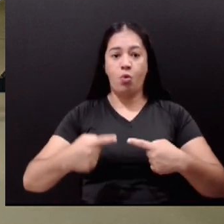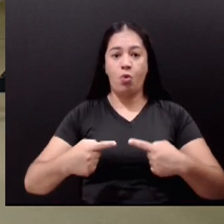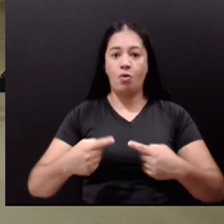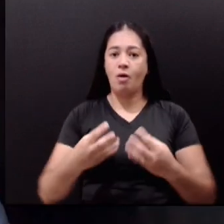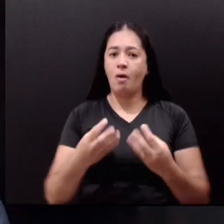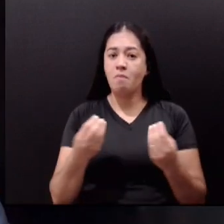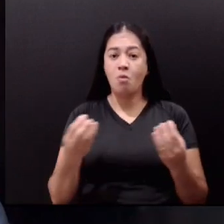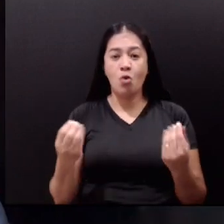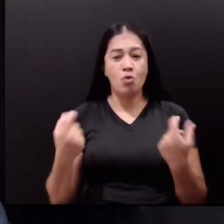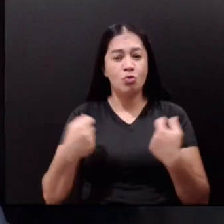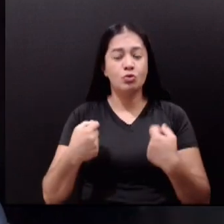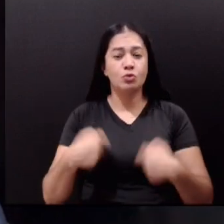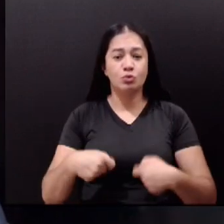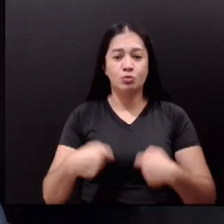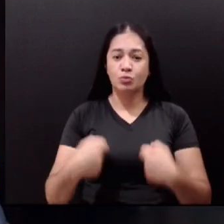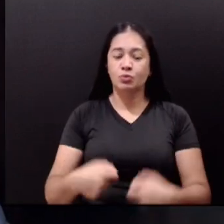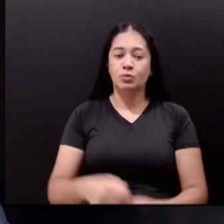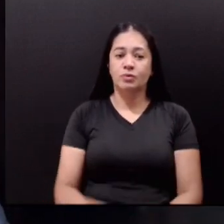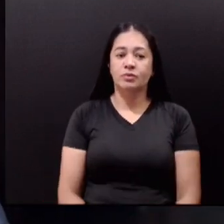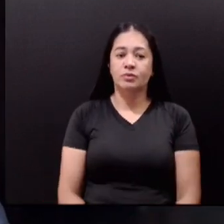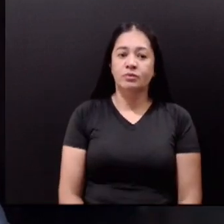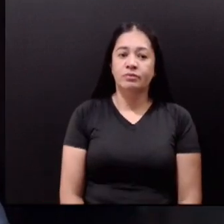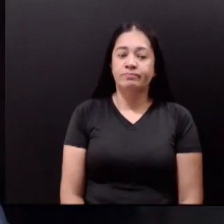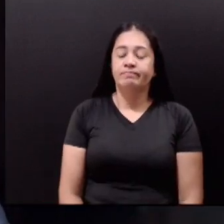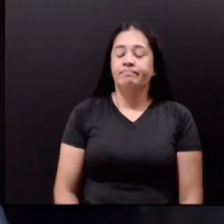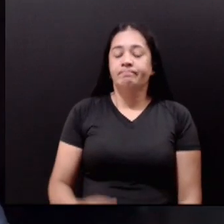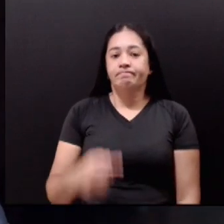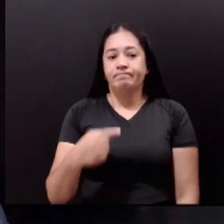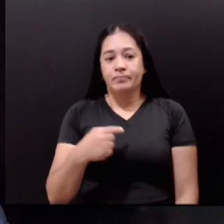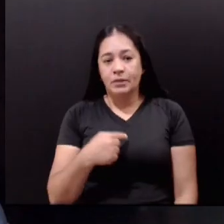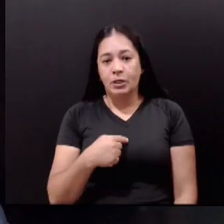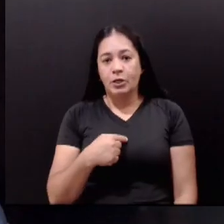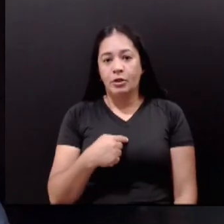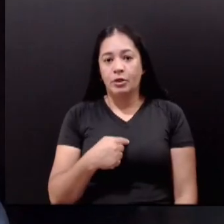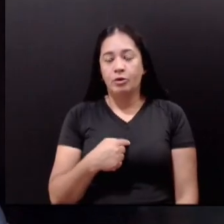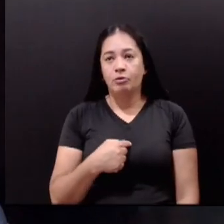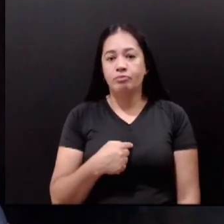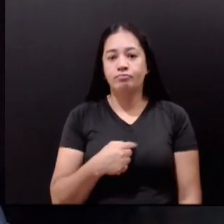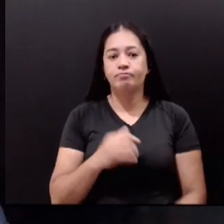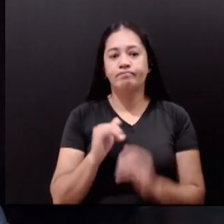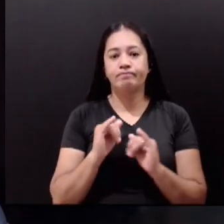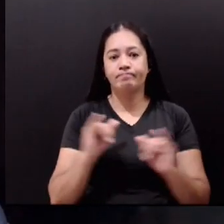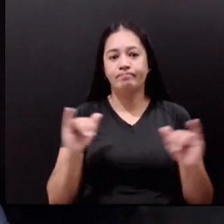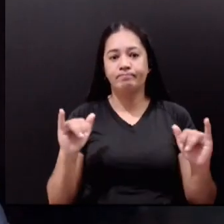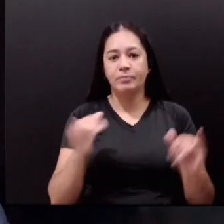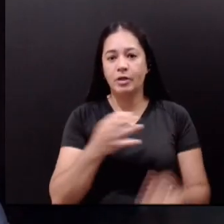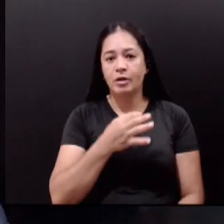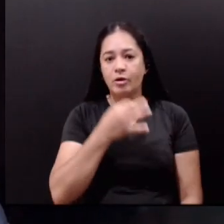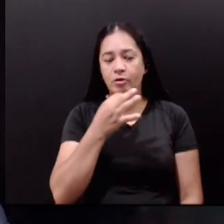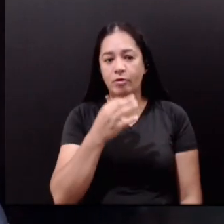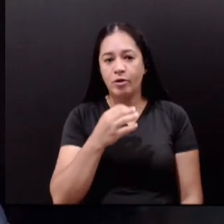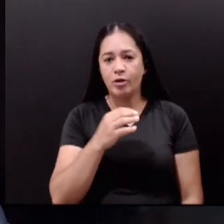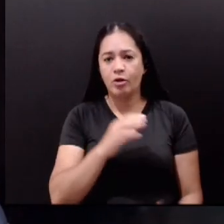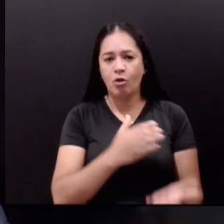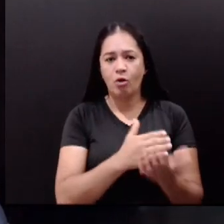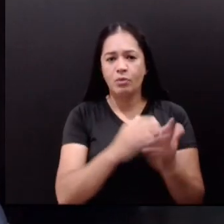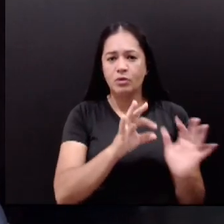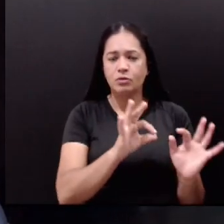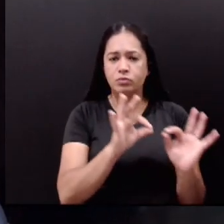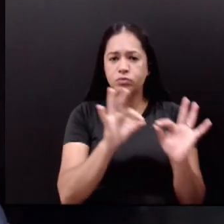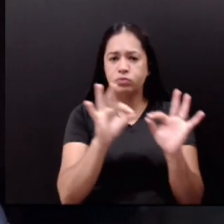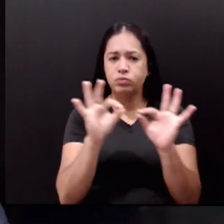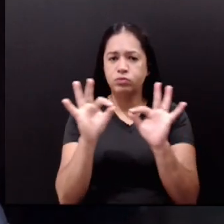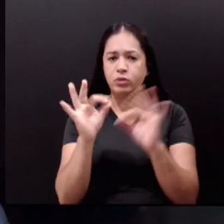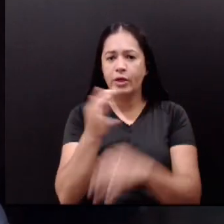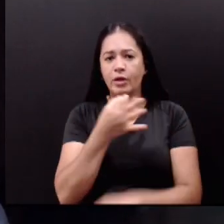doutor. Olha, Rúbia, eu confesso para você que quando comecei a assistir a série, eu achei que eu ia assistir